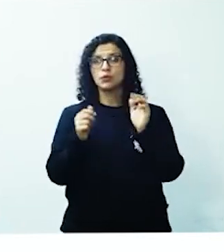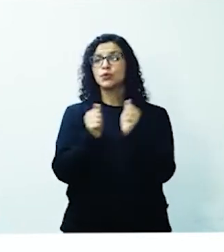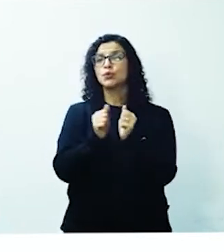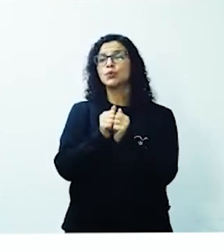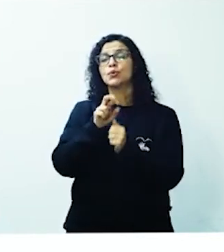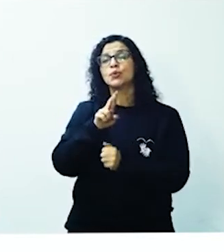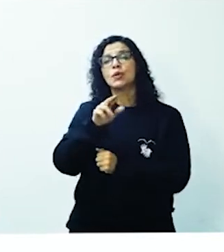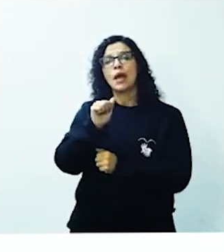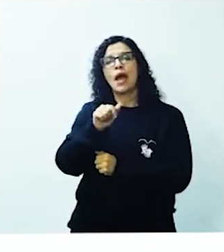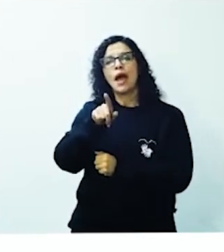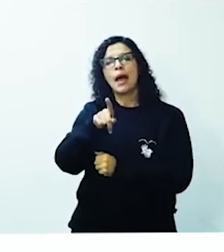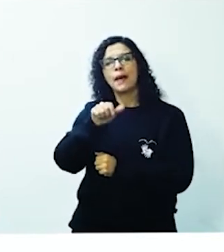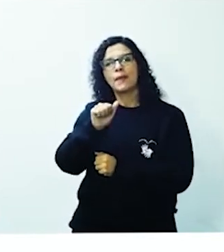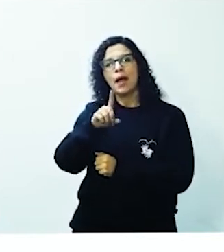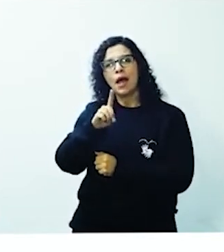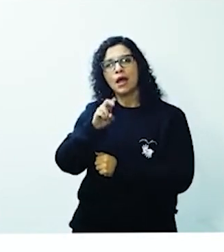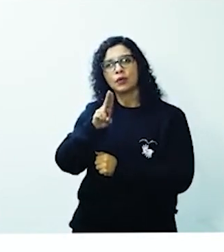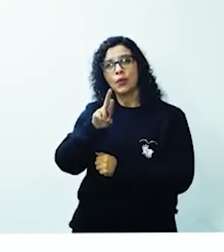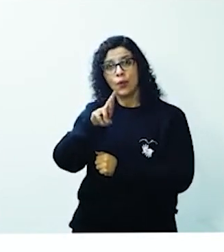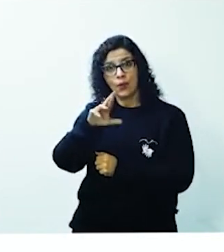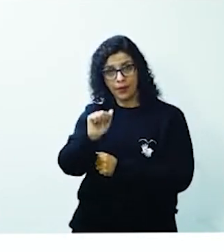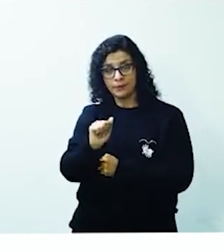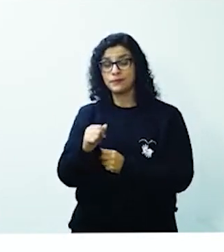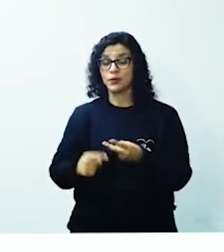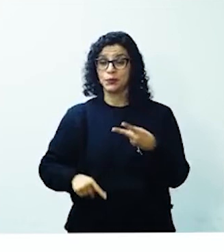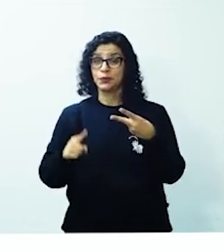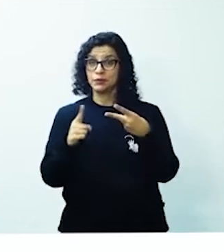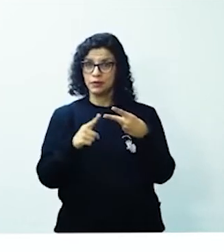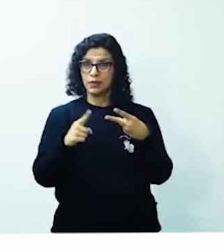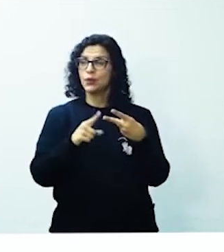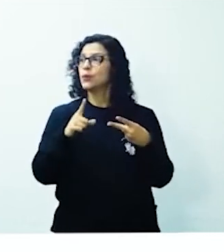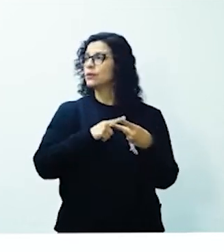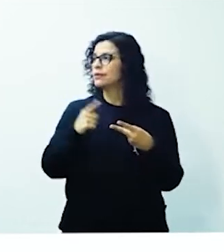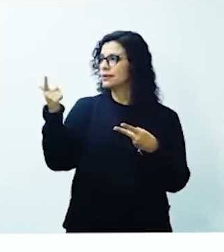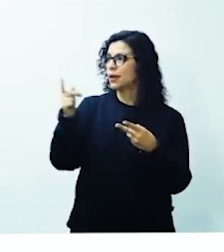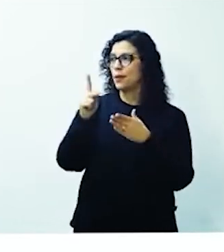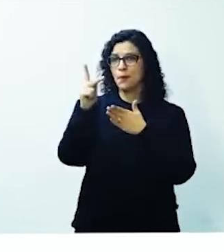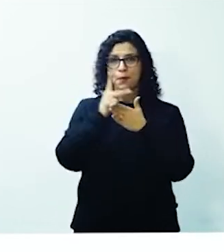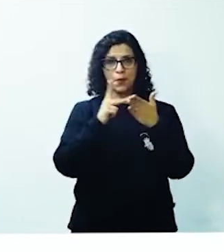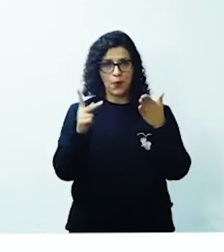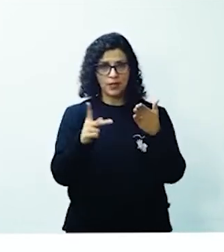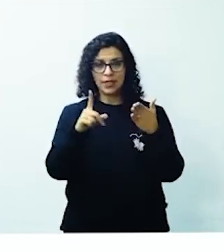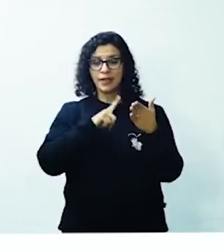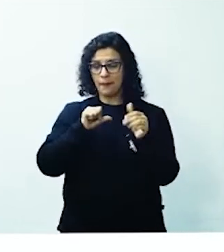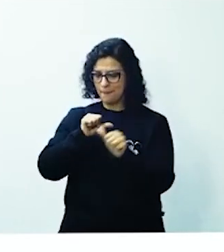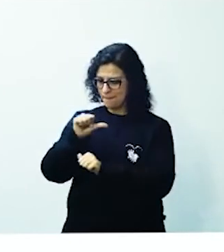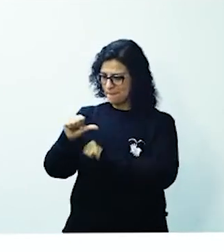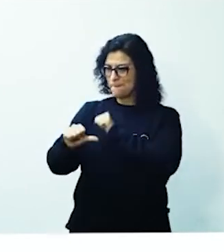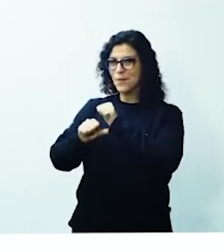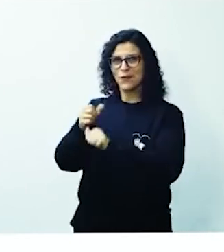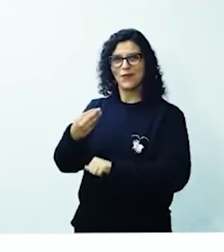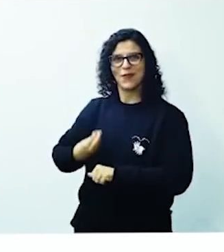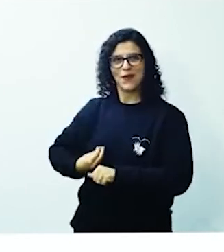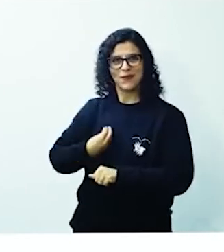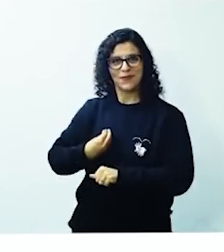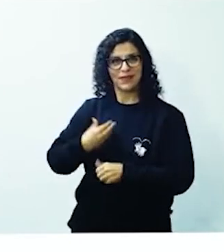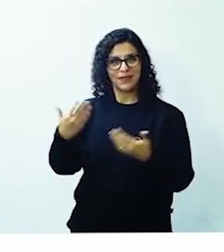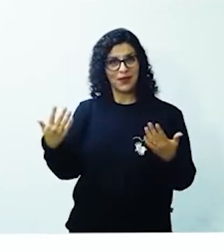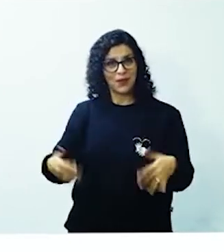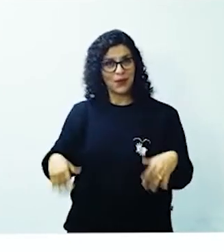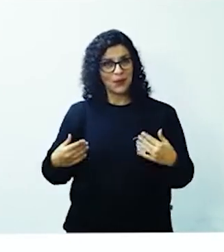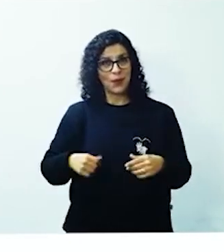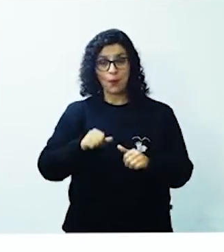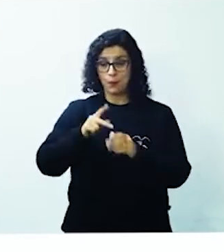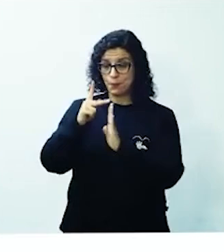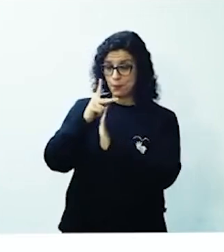Rapadura, é o primeiro livro, Poesia com Rapadura, e agora Poesia que Transforma. Olha que bonito esse